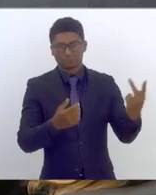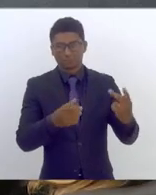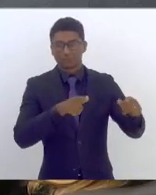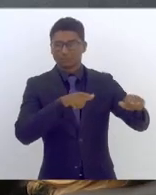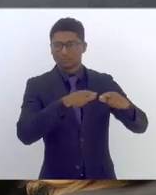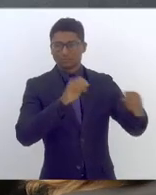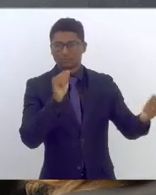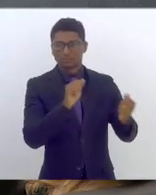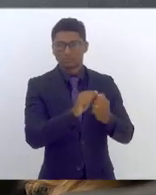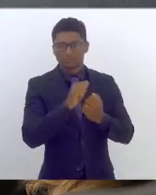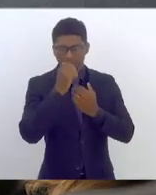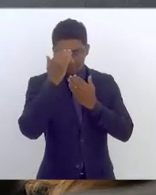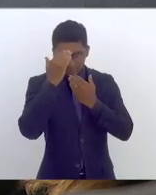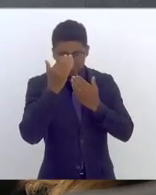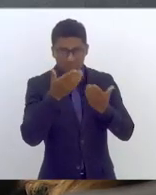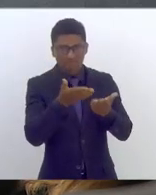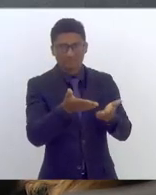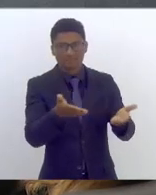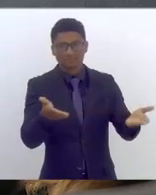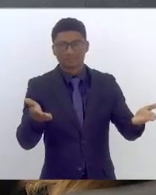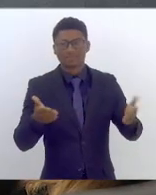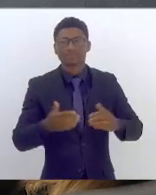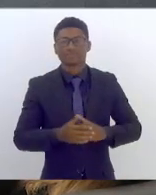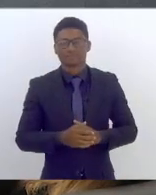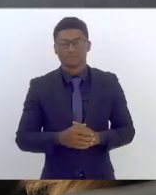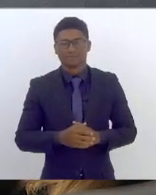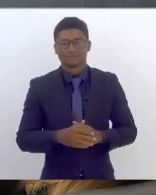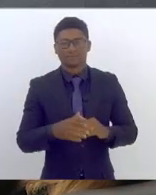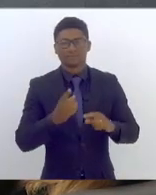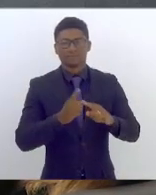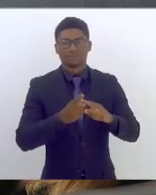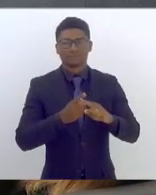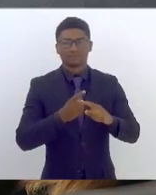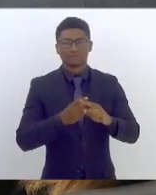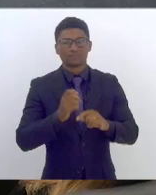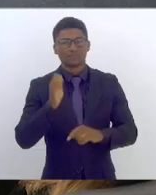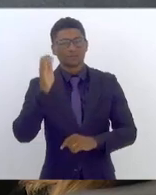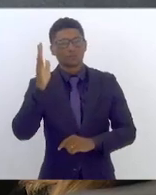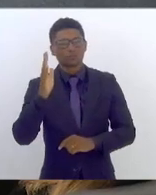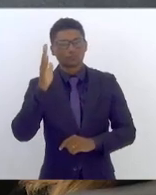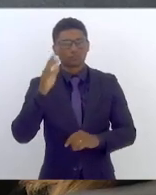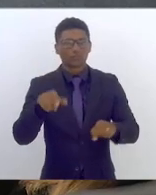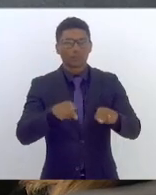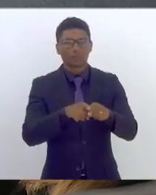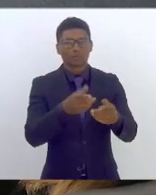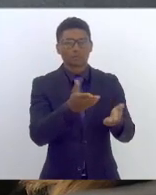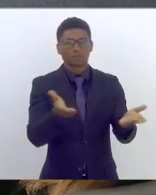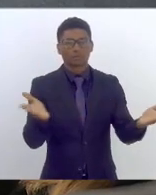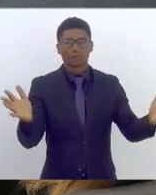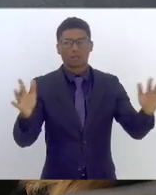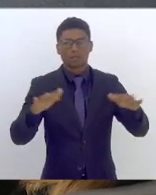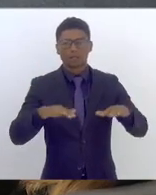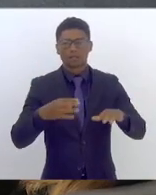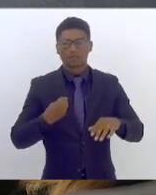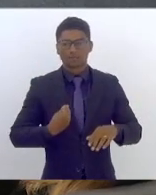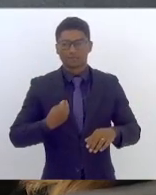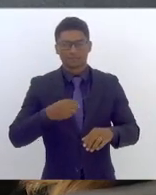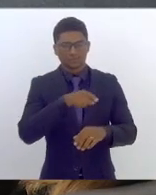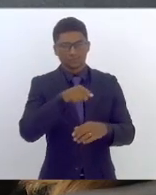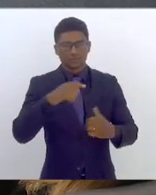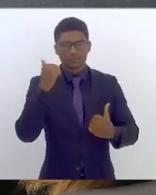Muito obrigado a todos vocês pelas pelas palavras pela presença pelo apoio